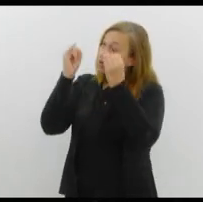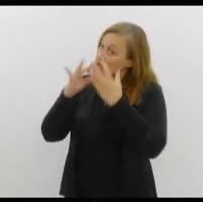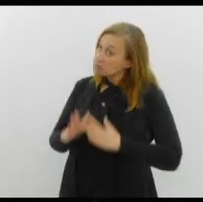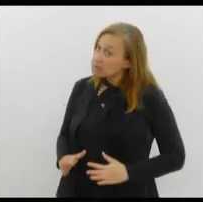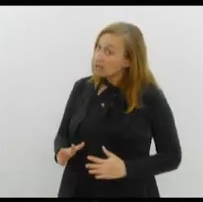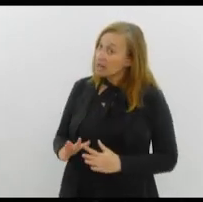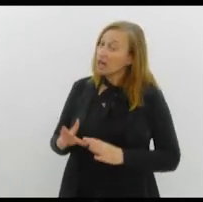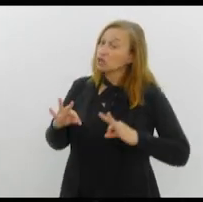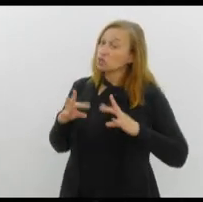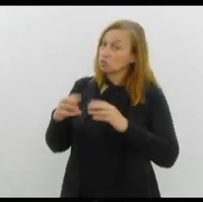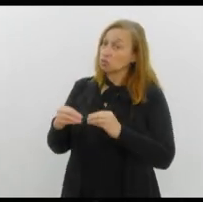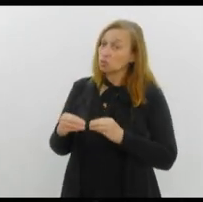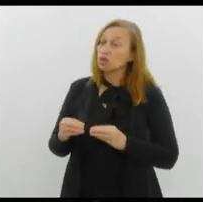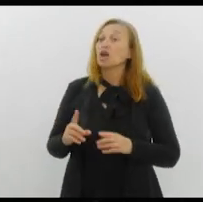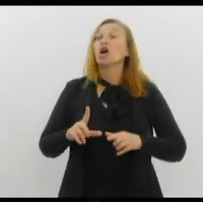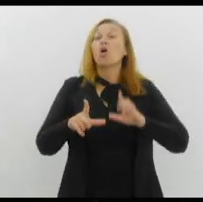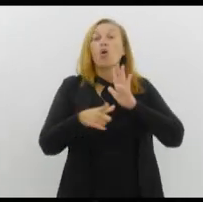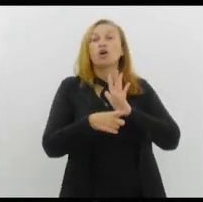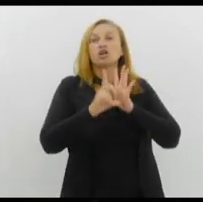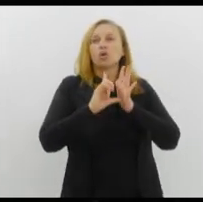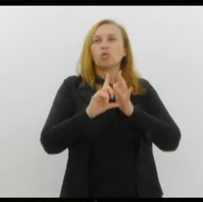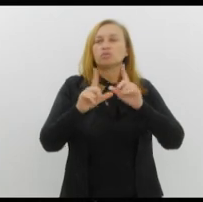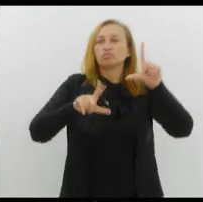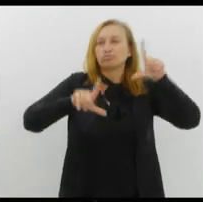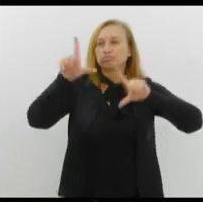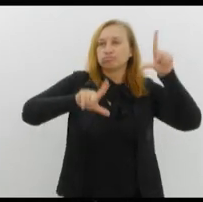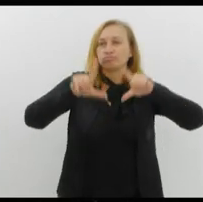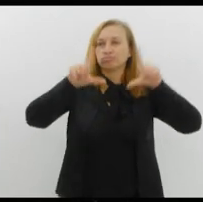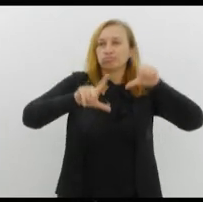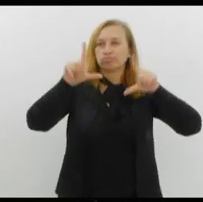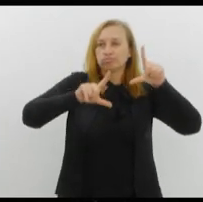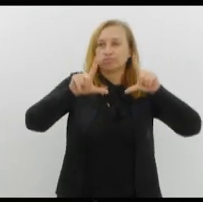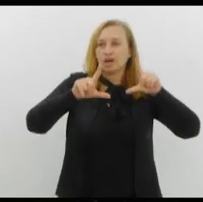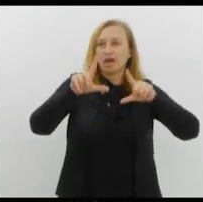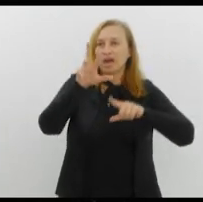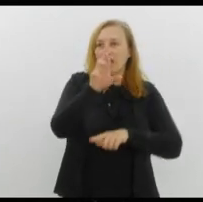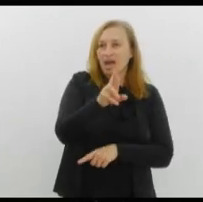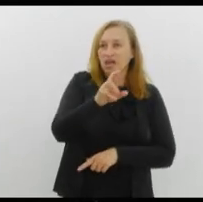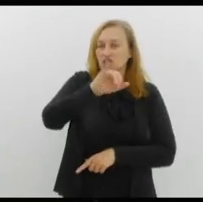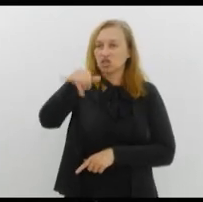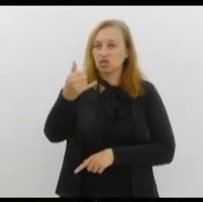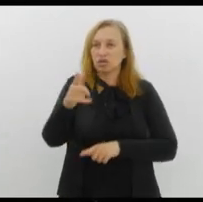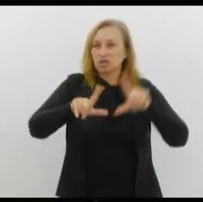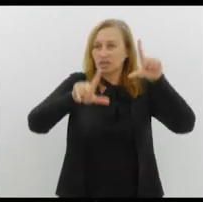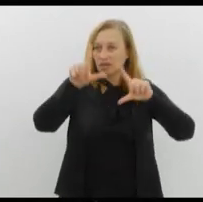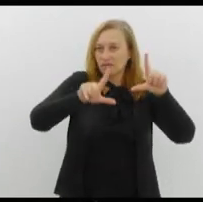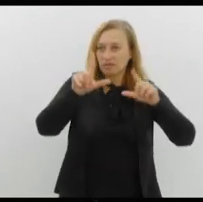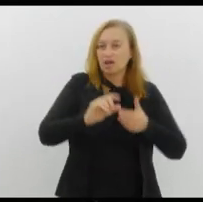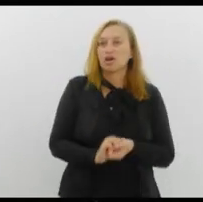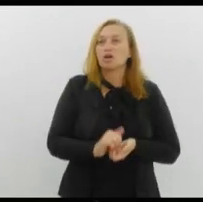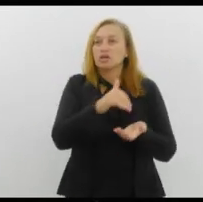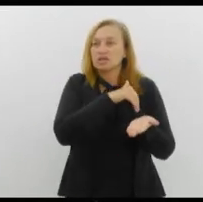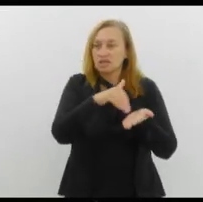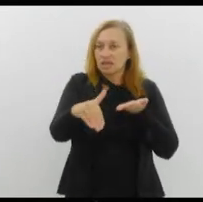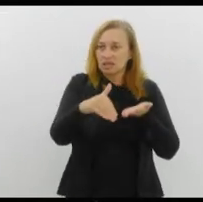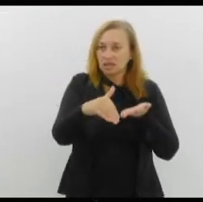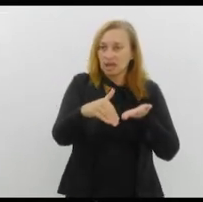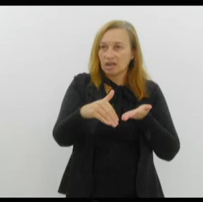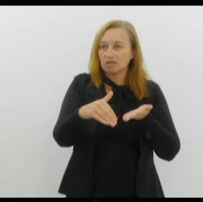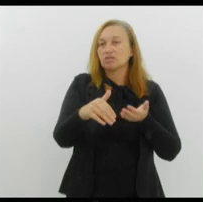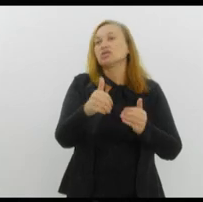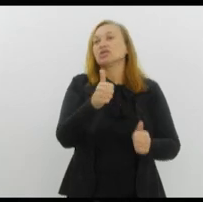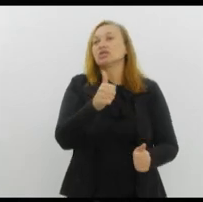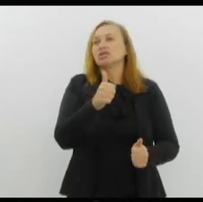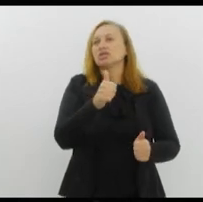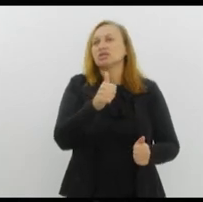a entrevista exibida ontem no RJTV, o secretário de Transportes, Washington Reis, afirmou